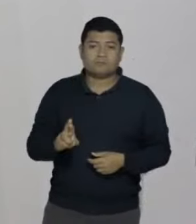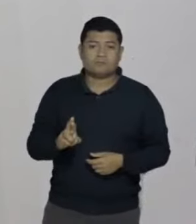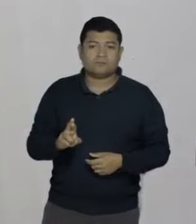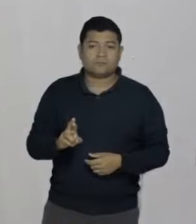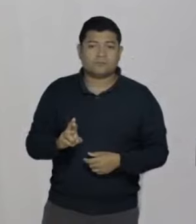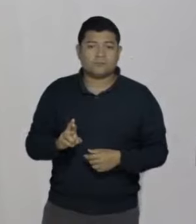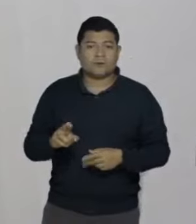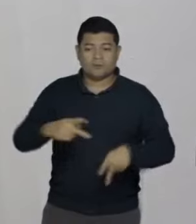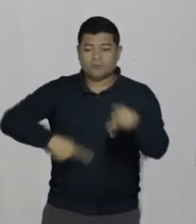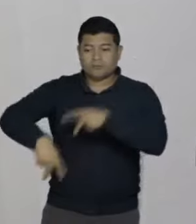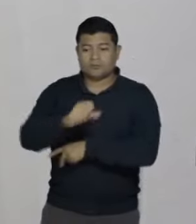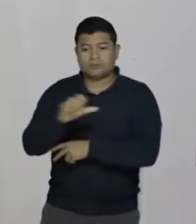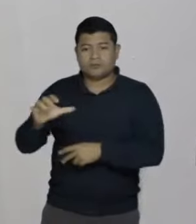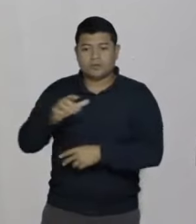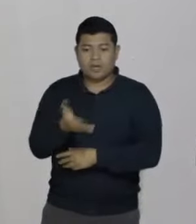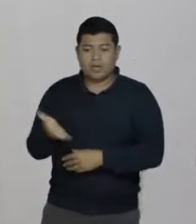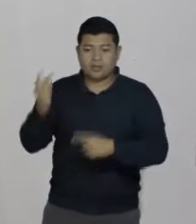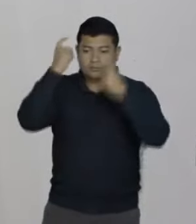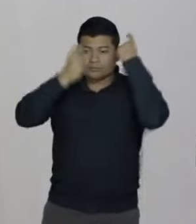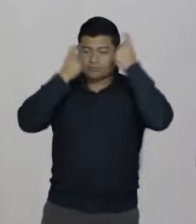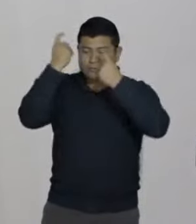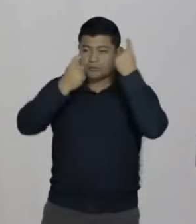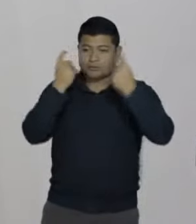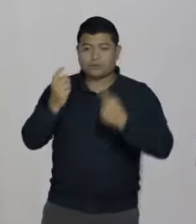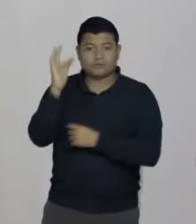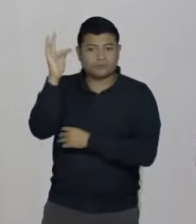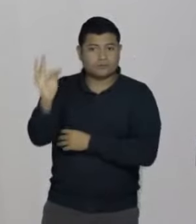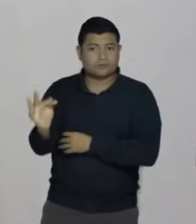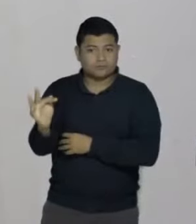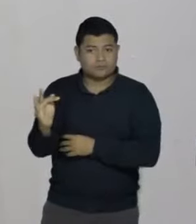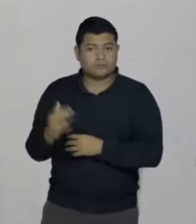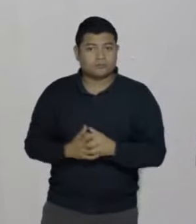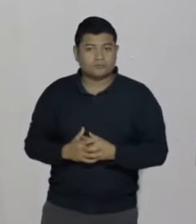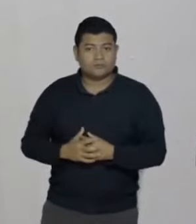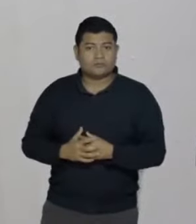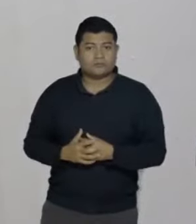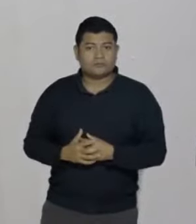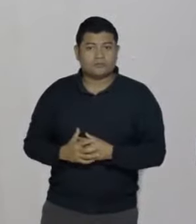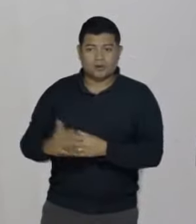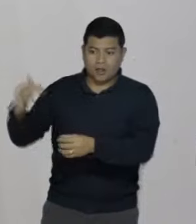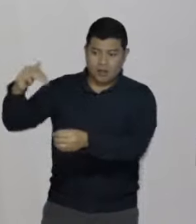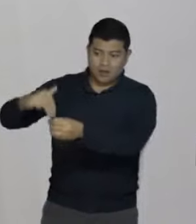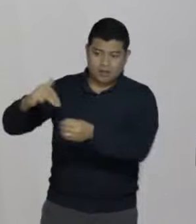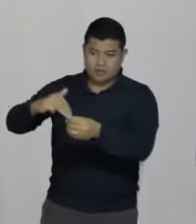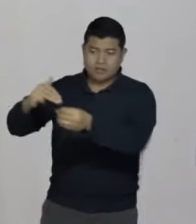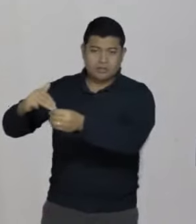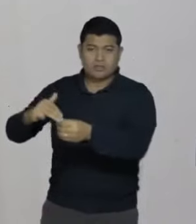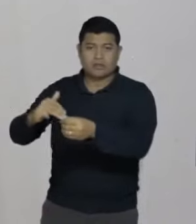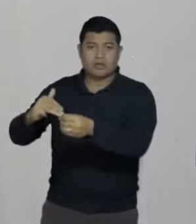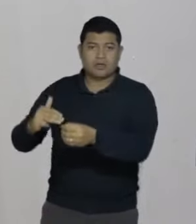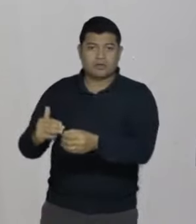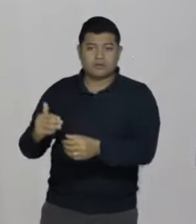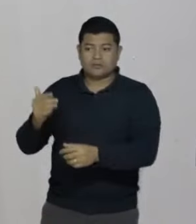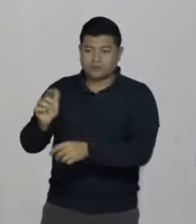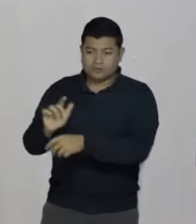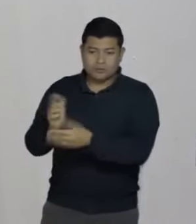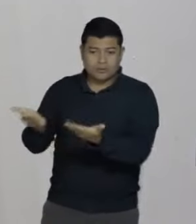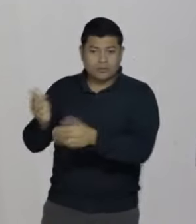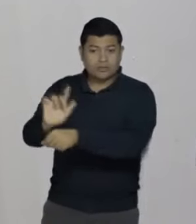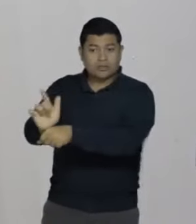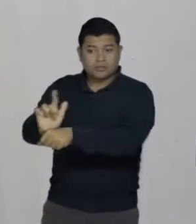Catarinense que está preocupado com seu futuro municipalista é assim que tem que ser o governo é